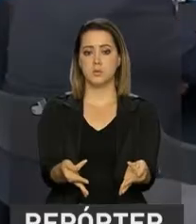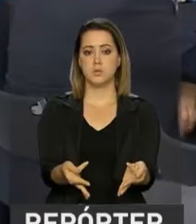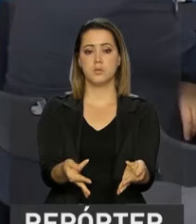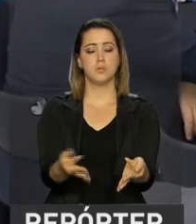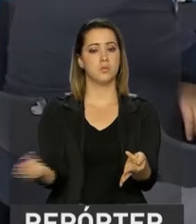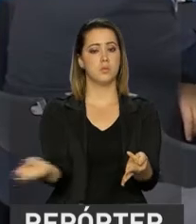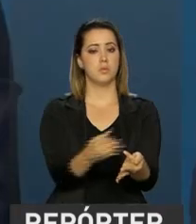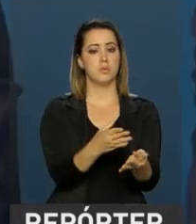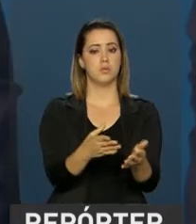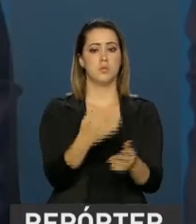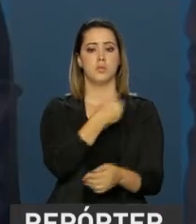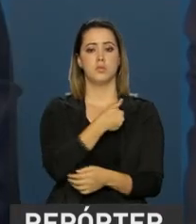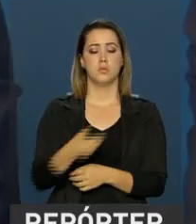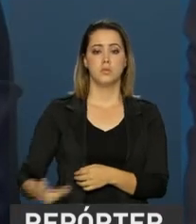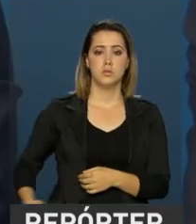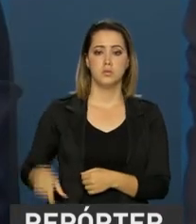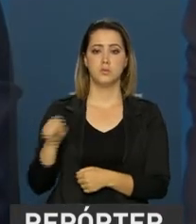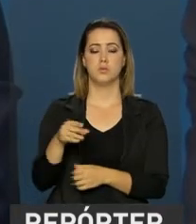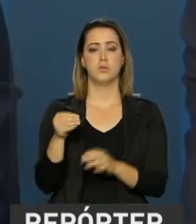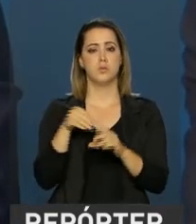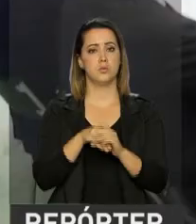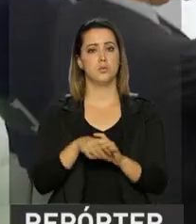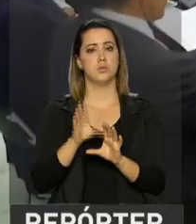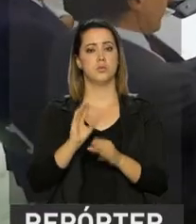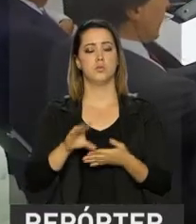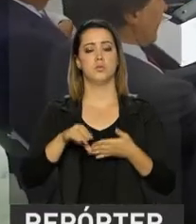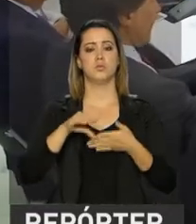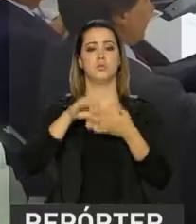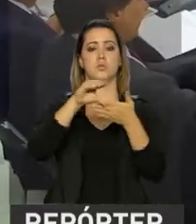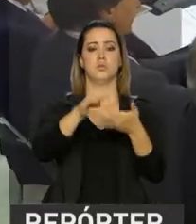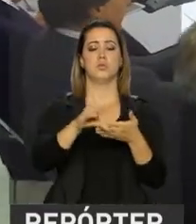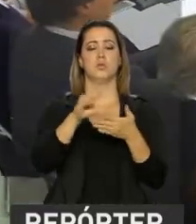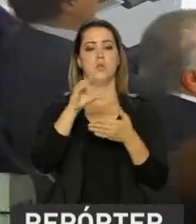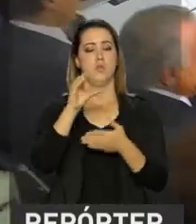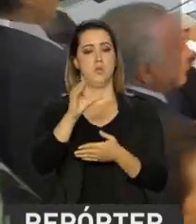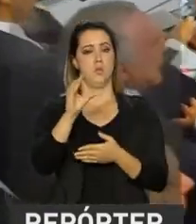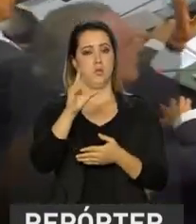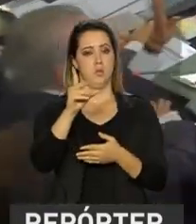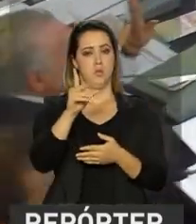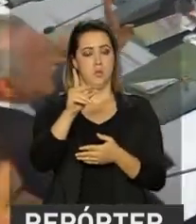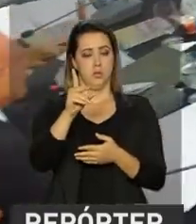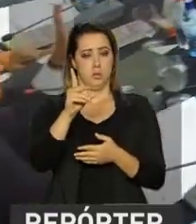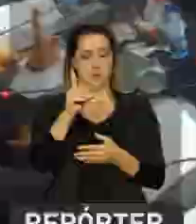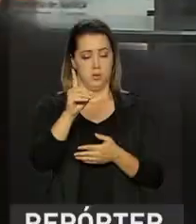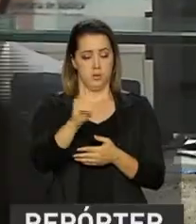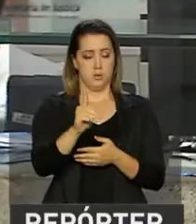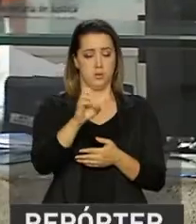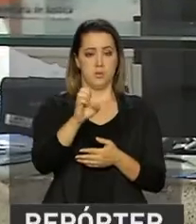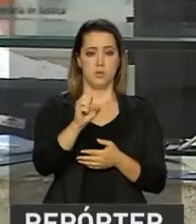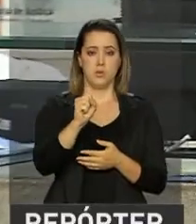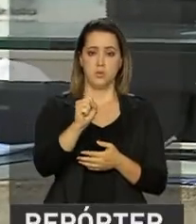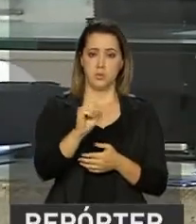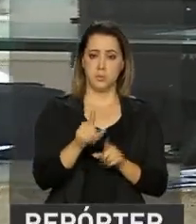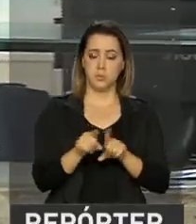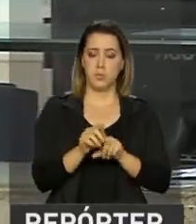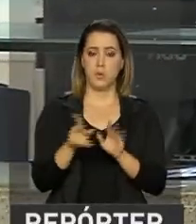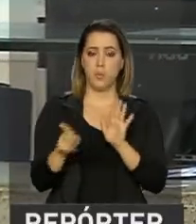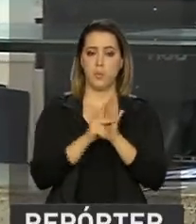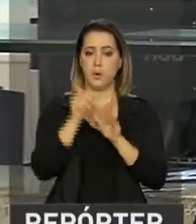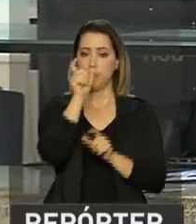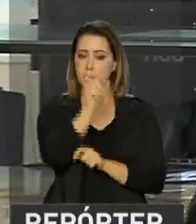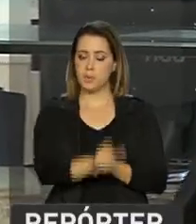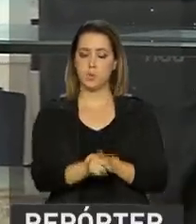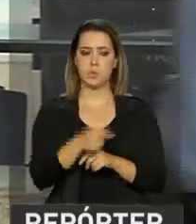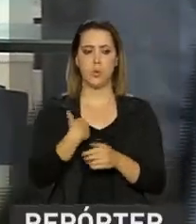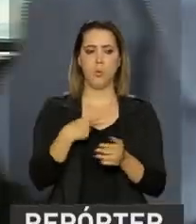modernização do estado dentro do conselho de desenvolvimento econômico e social o conselhão o próprio servidor público